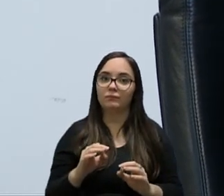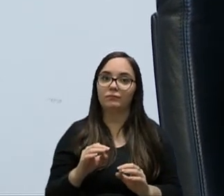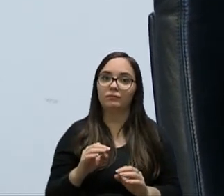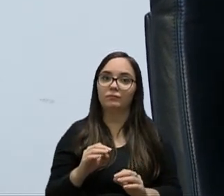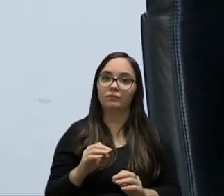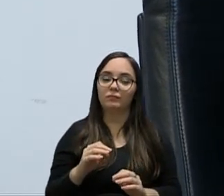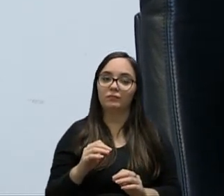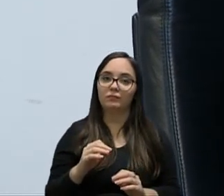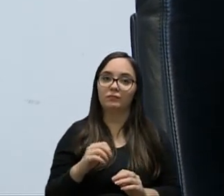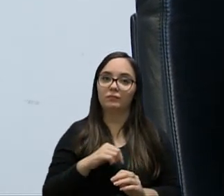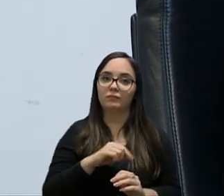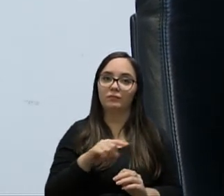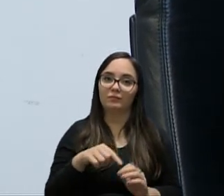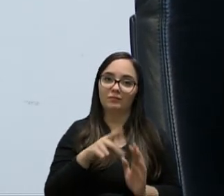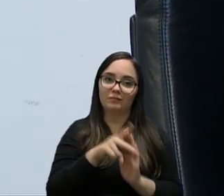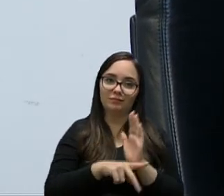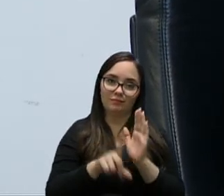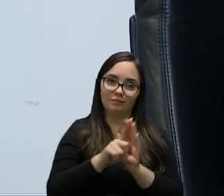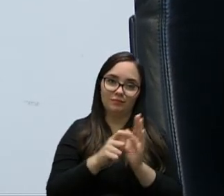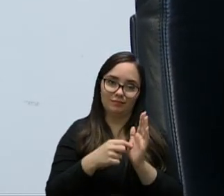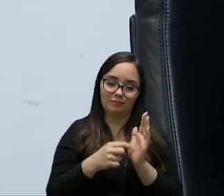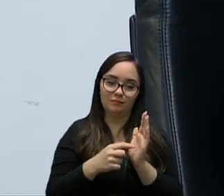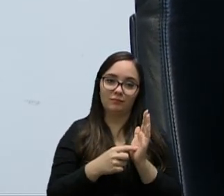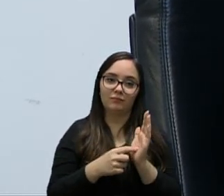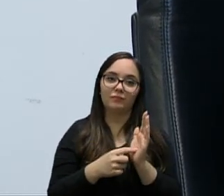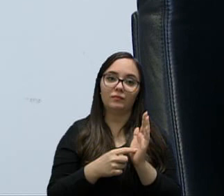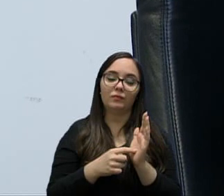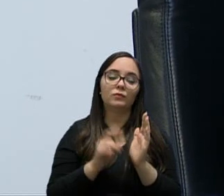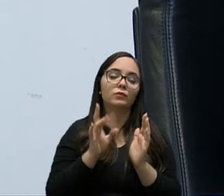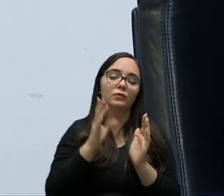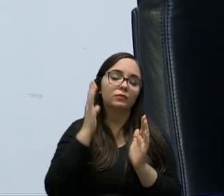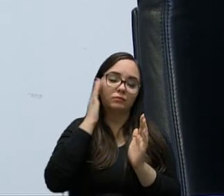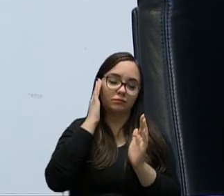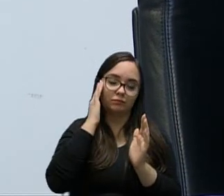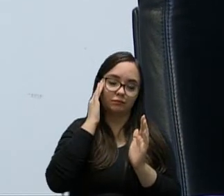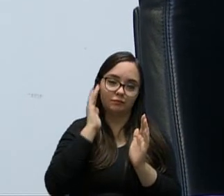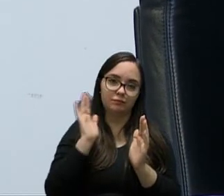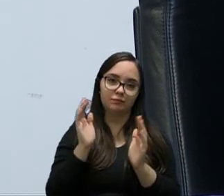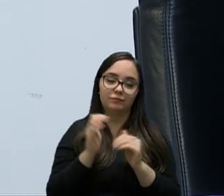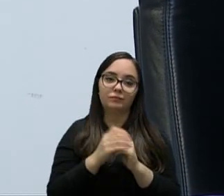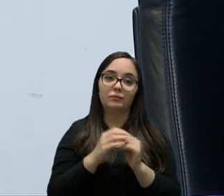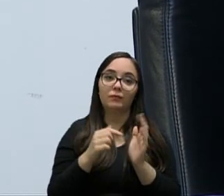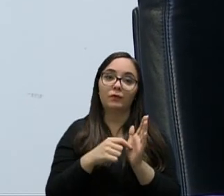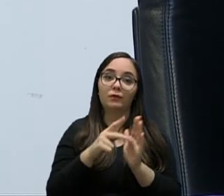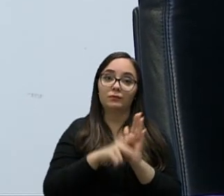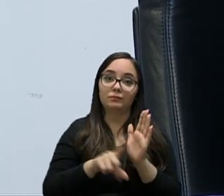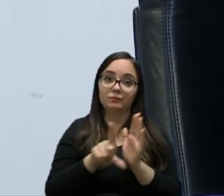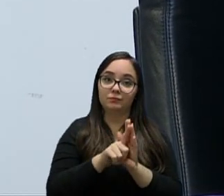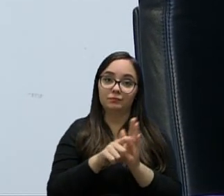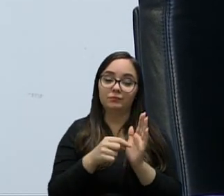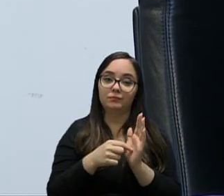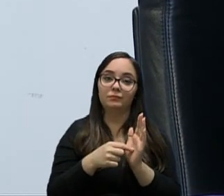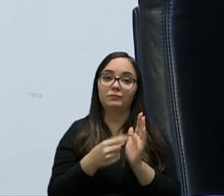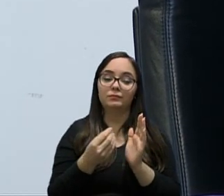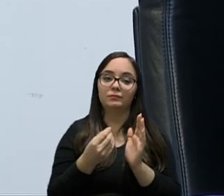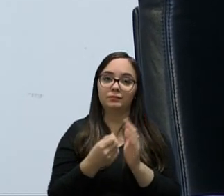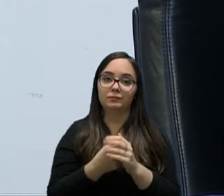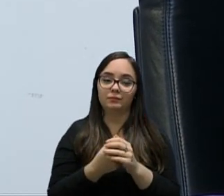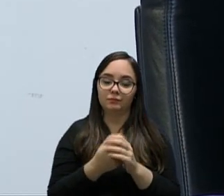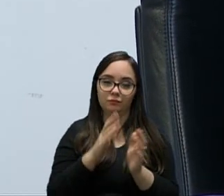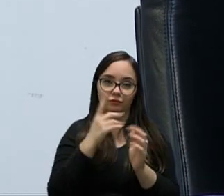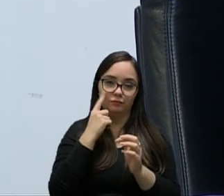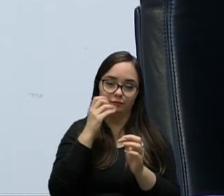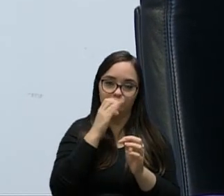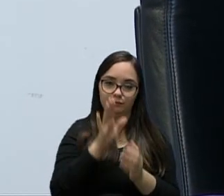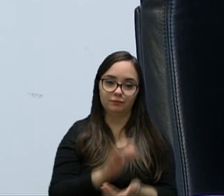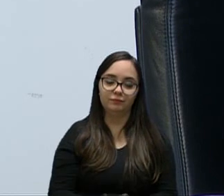dessa nessa direção nesse projeto de lei aqui só para saberem quando o direito de falar emenda continuar fala o seguinte deixa eu pegar aqui